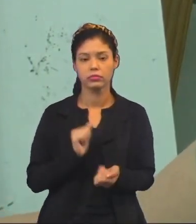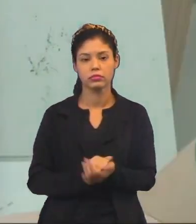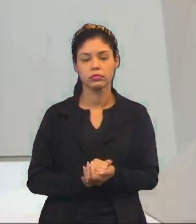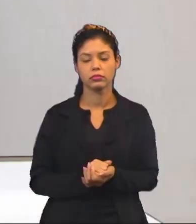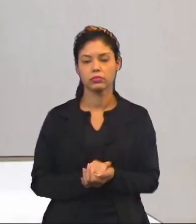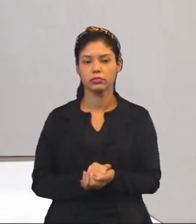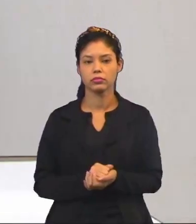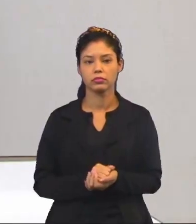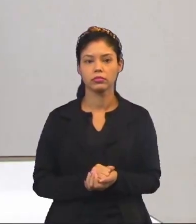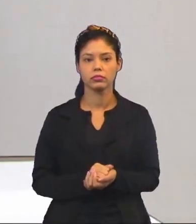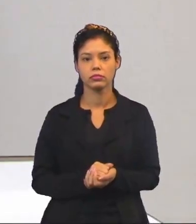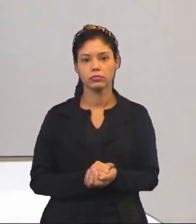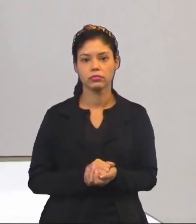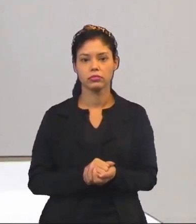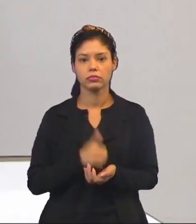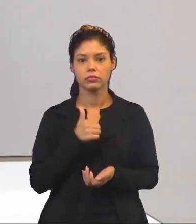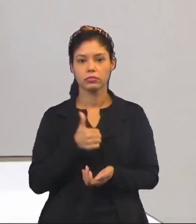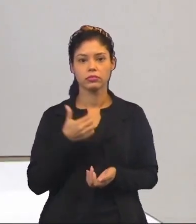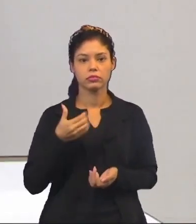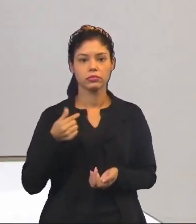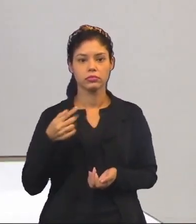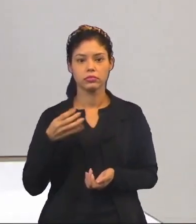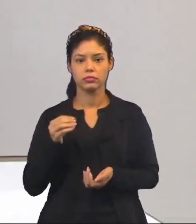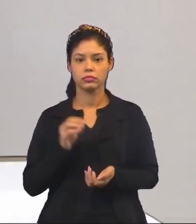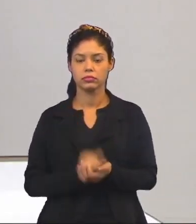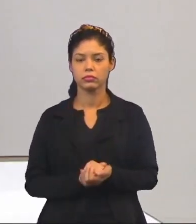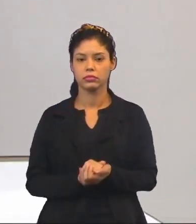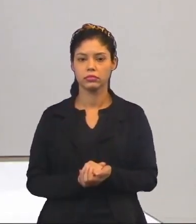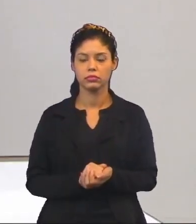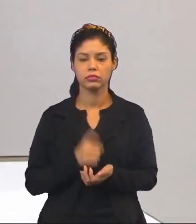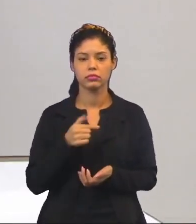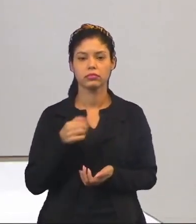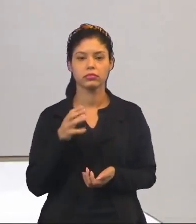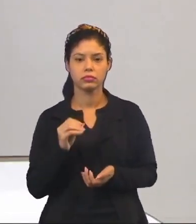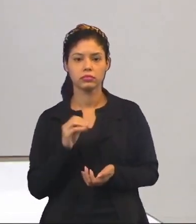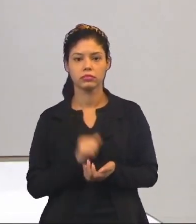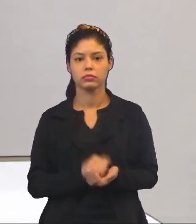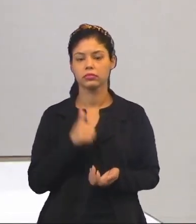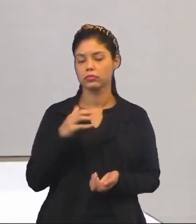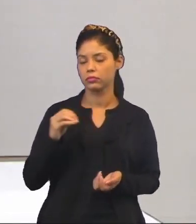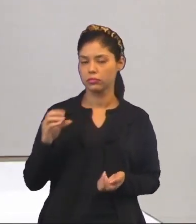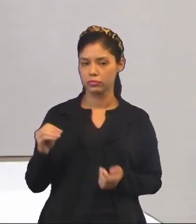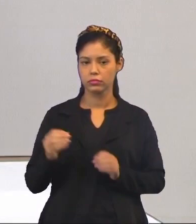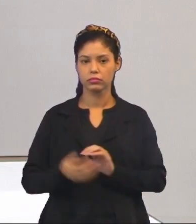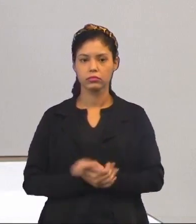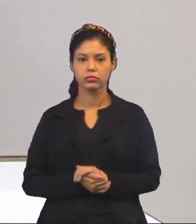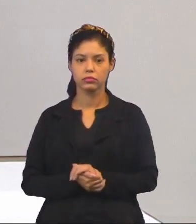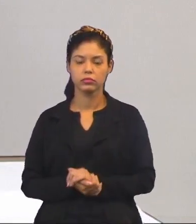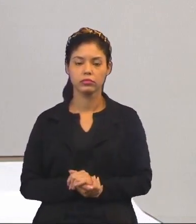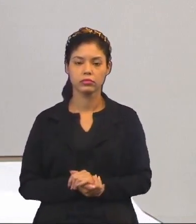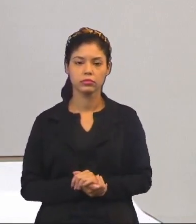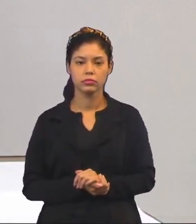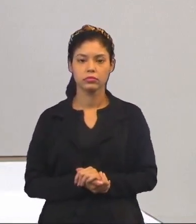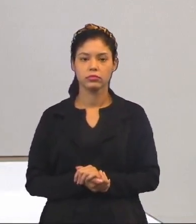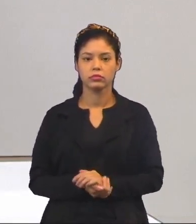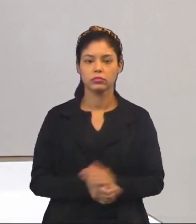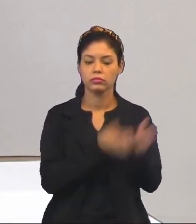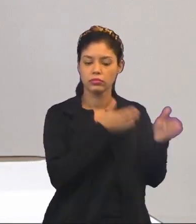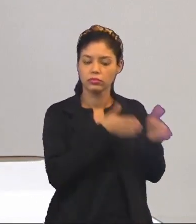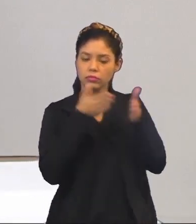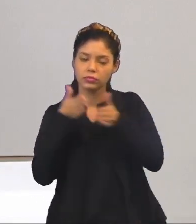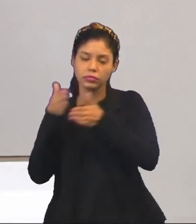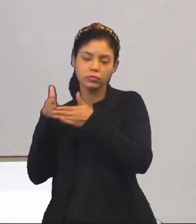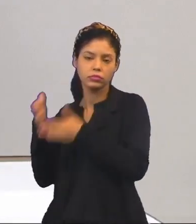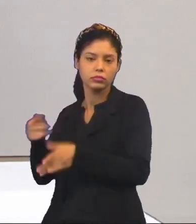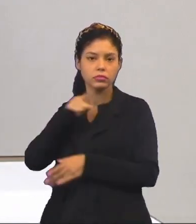apenas fazer 70 mais 100, 170, mais 70, mais 100. Fazendo parte a